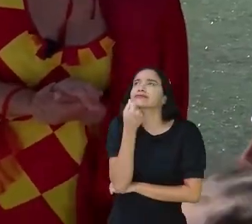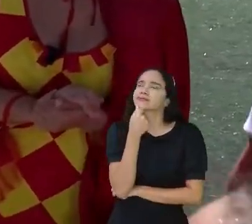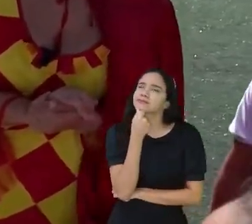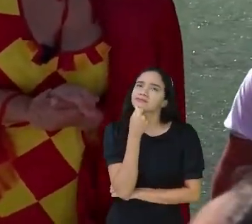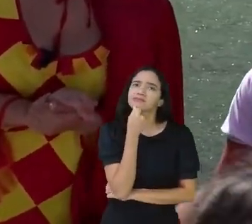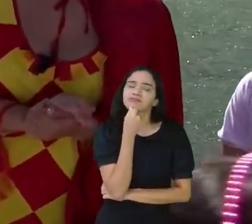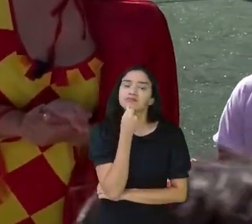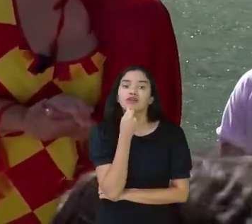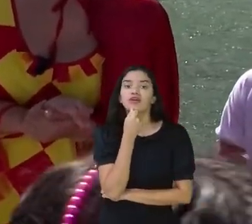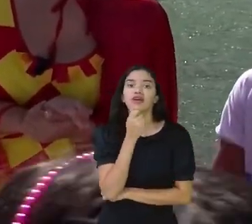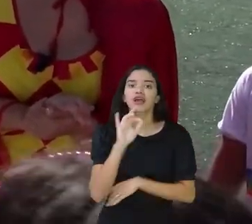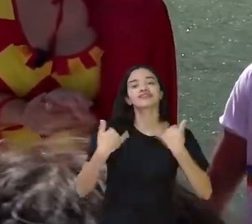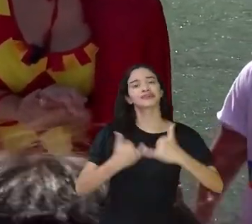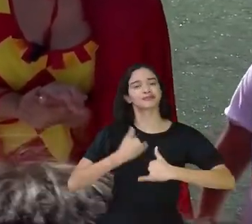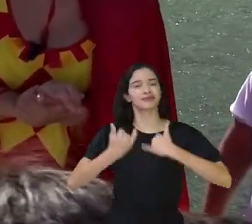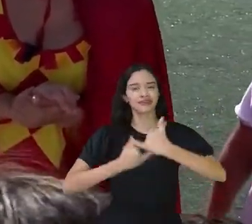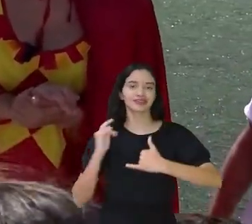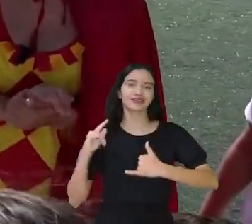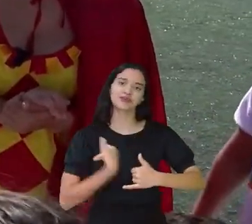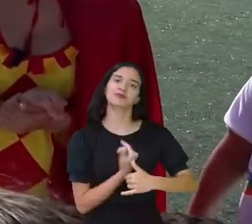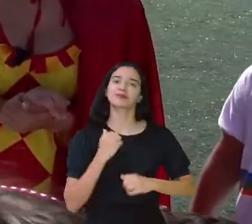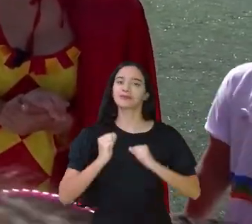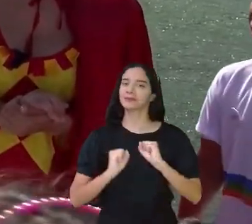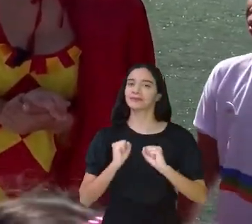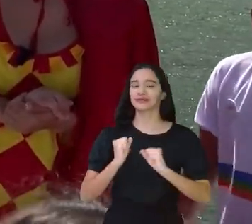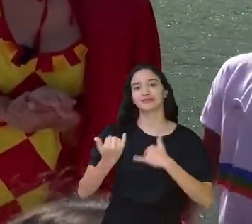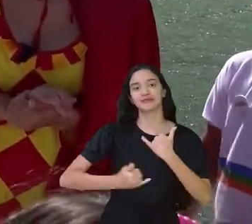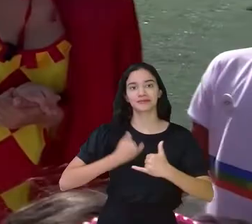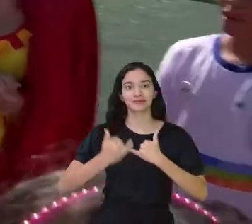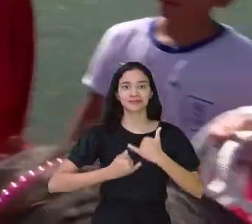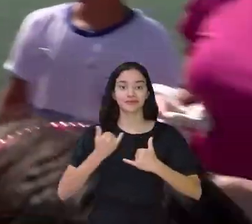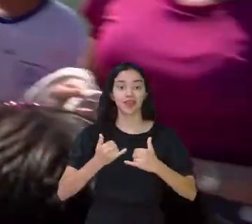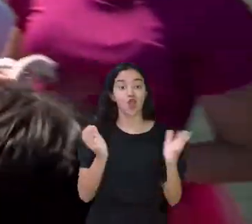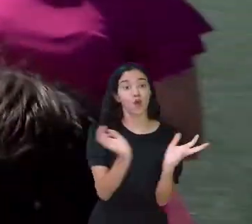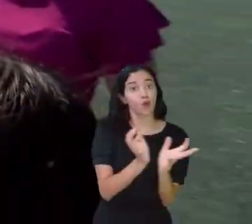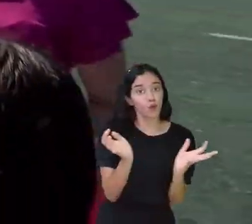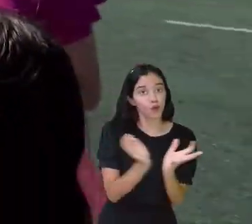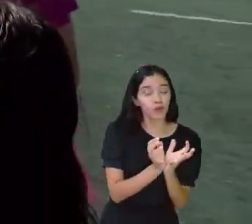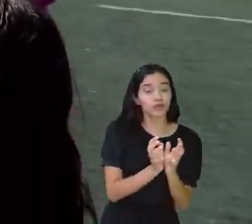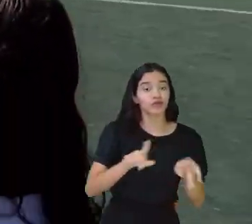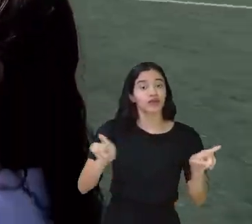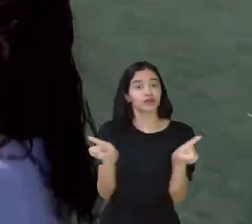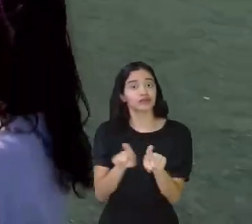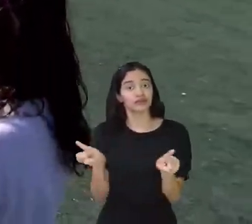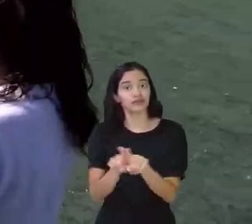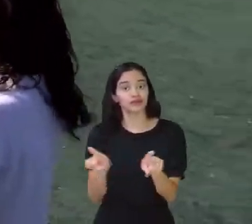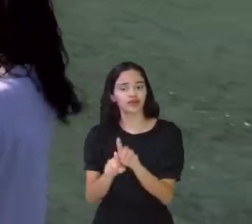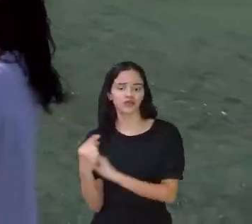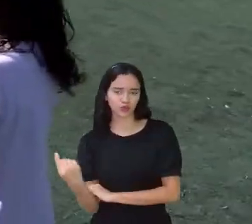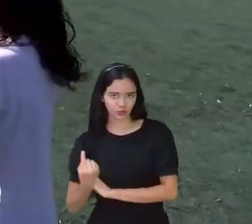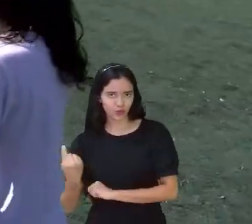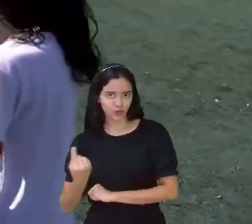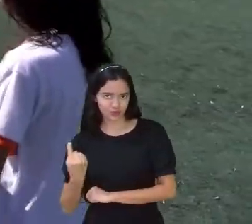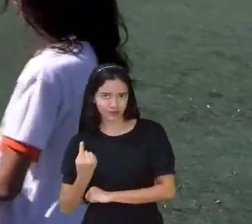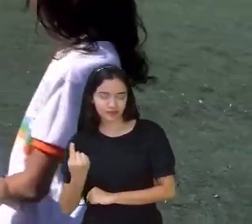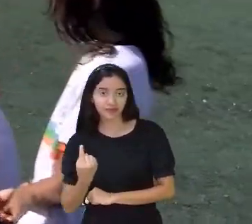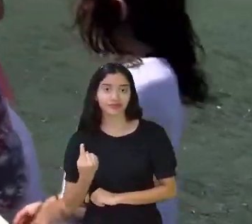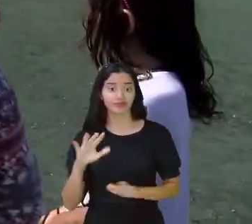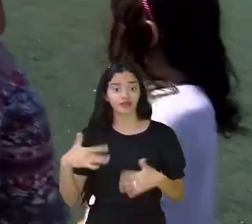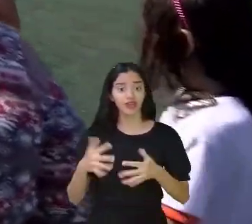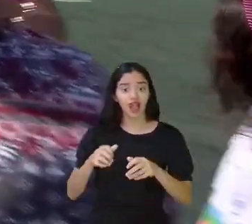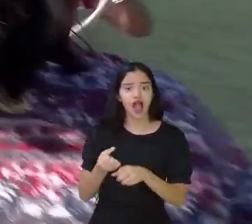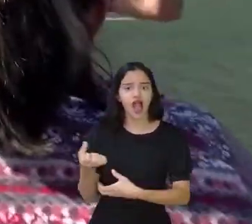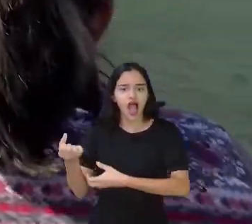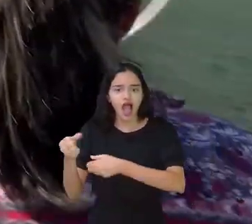meninas, sim, que tem brincadeira que a gente pode brincar em grupo e tem brincadeira que a gente pode brincar sozinha, né? Sozinha, isso. Acorda mesmo